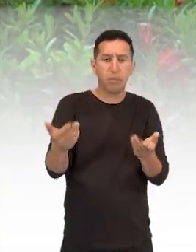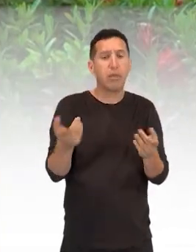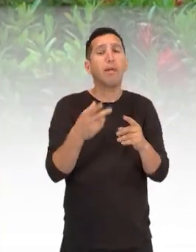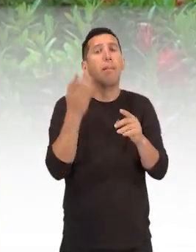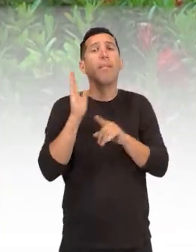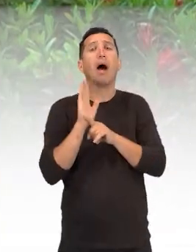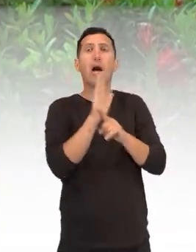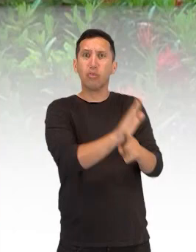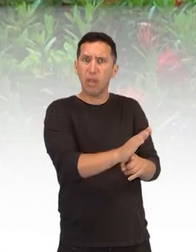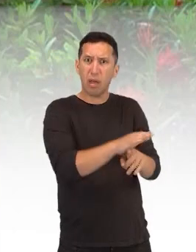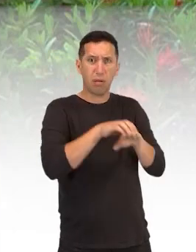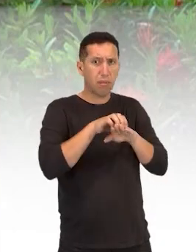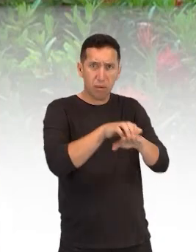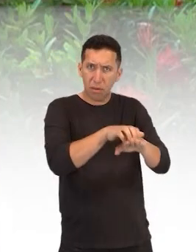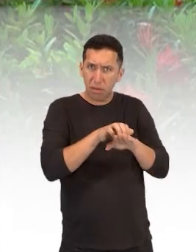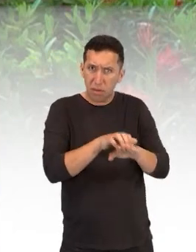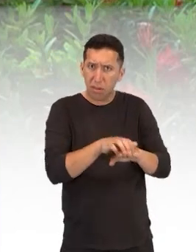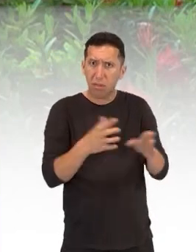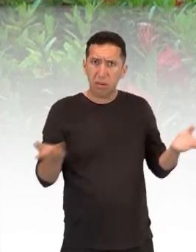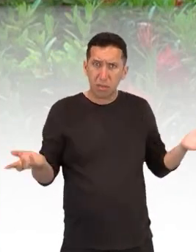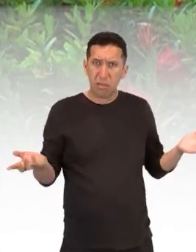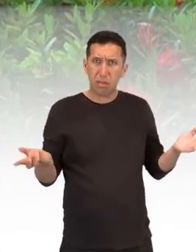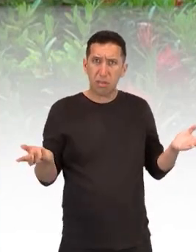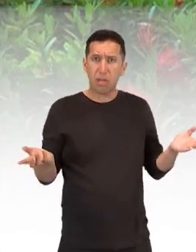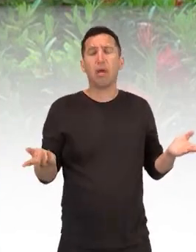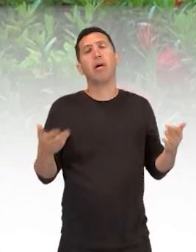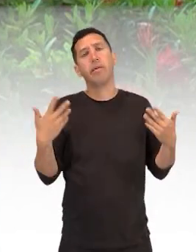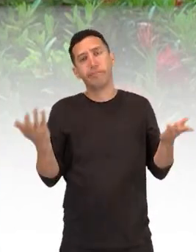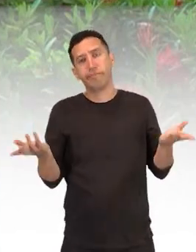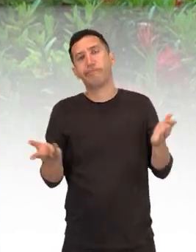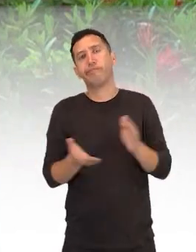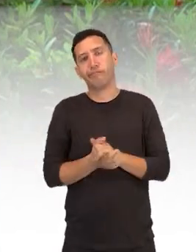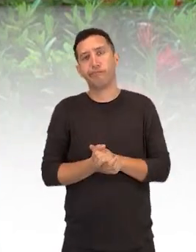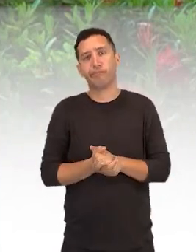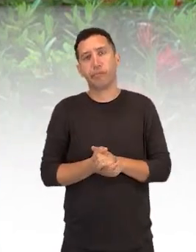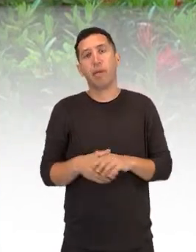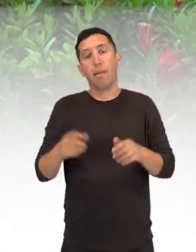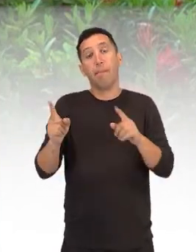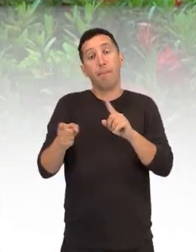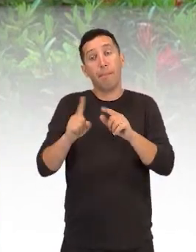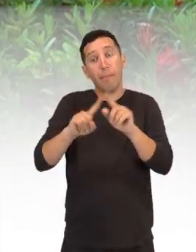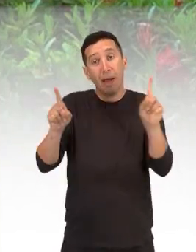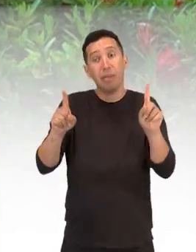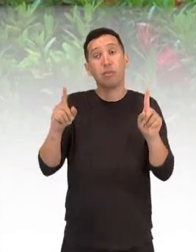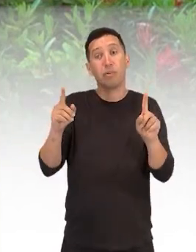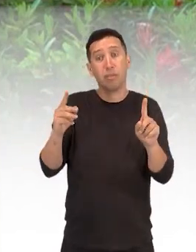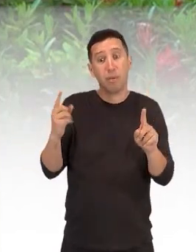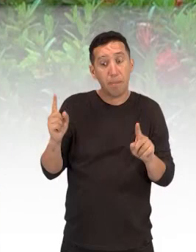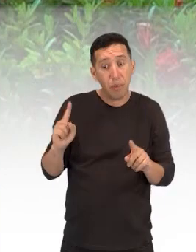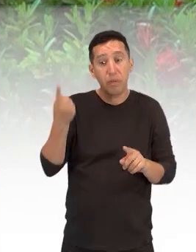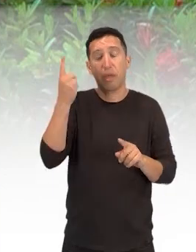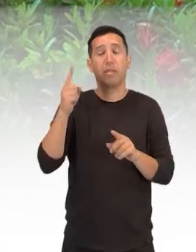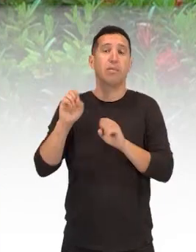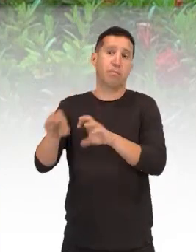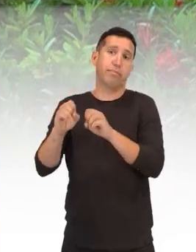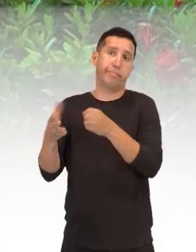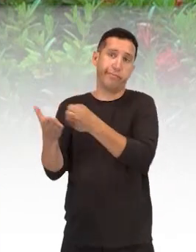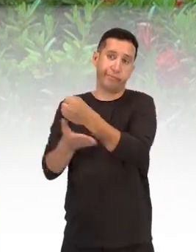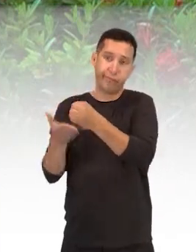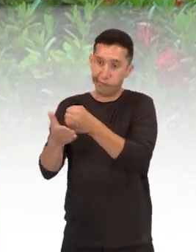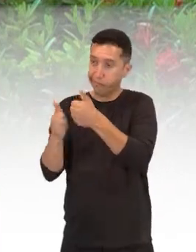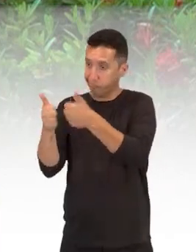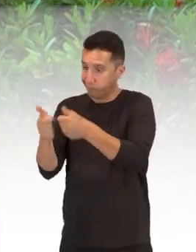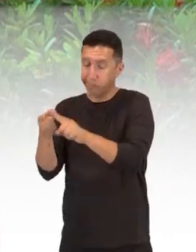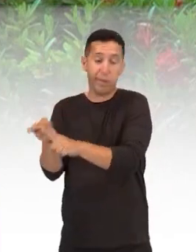pesquisa e extensão. Para atender o transporte, nós comprometemos nossa finalidade, né? Que é o ensino, pesquisa e extensão. Resolve um